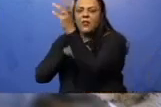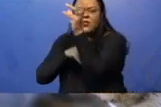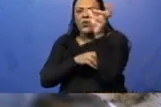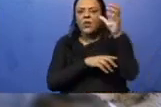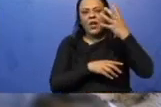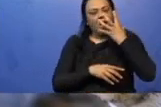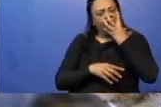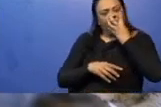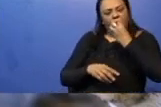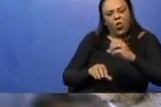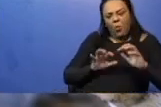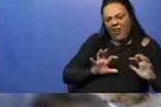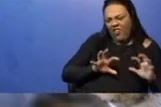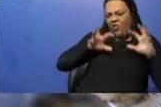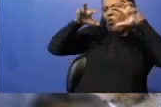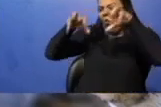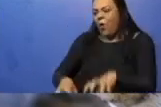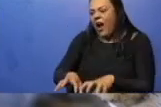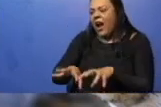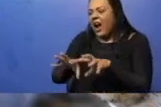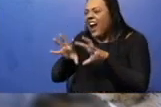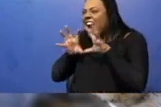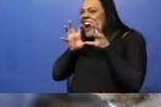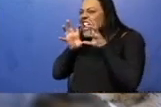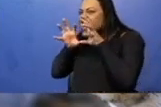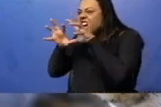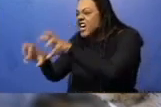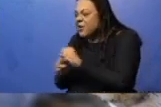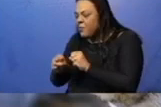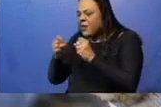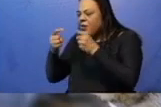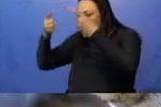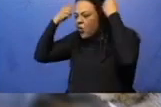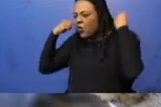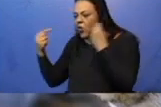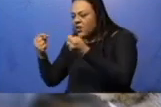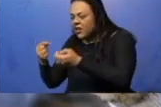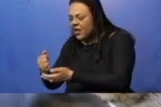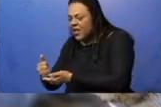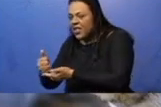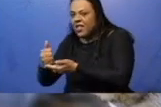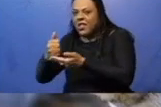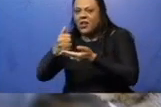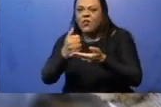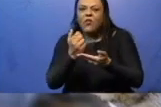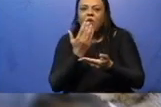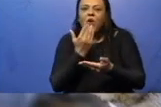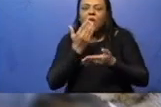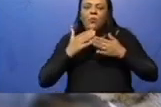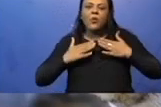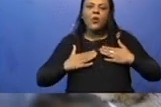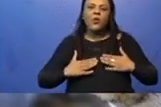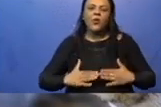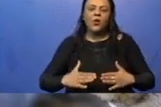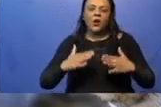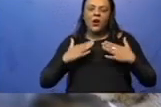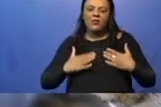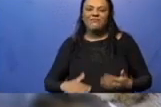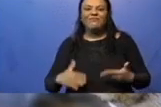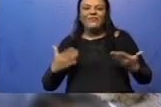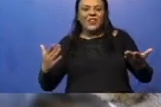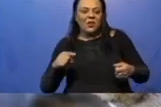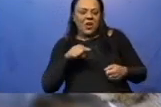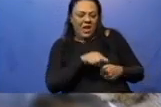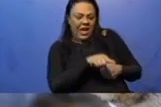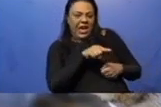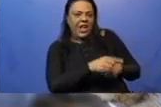cordeiro, agarrou-o com os dentes e o levou para comer num lugar mais sossegado. Então, de qualquer jeito, ele